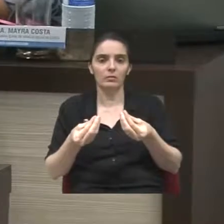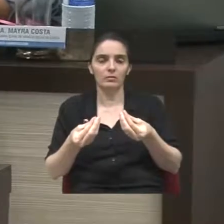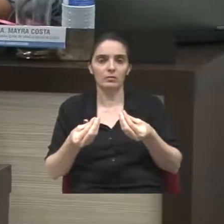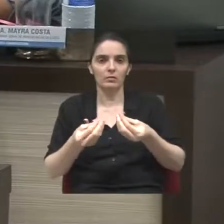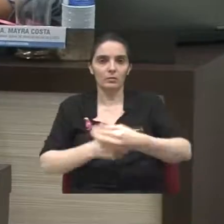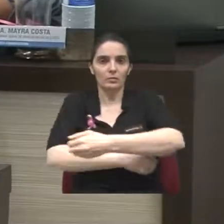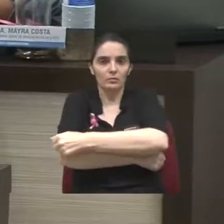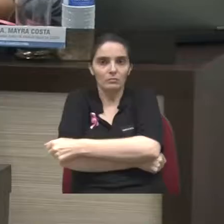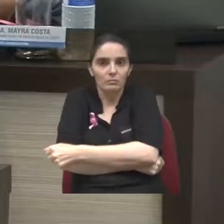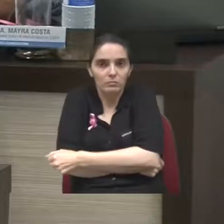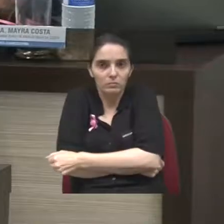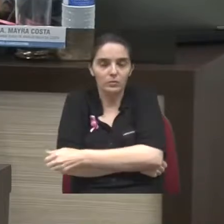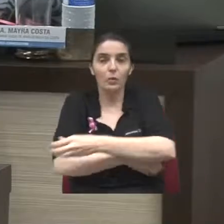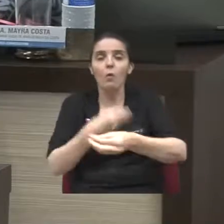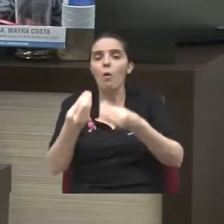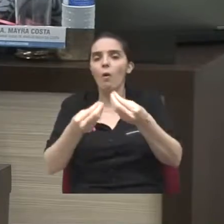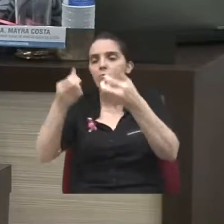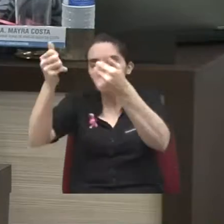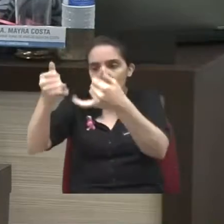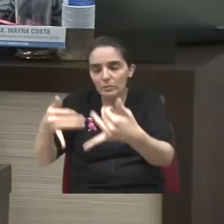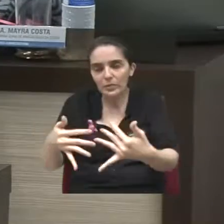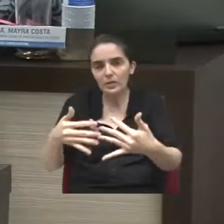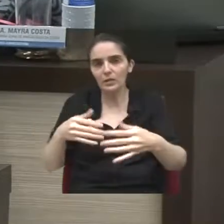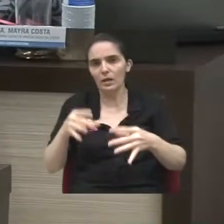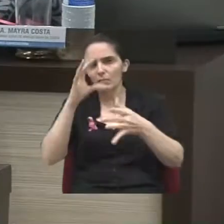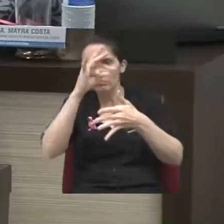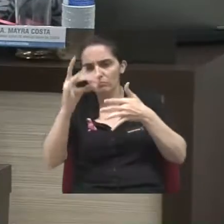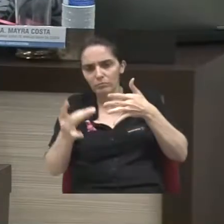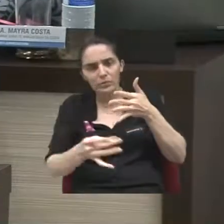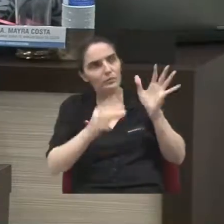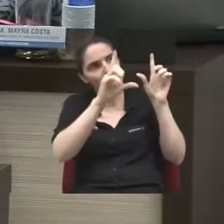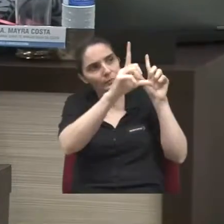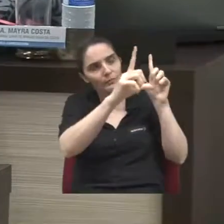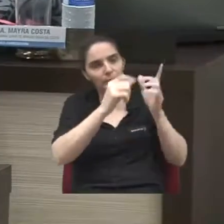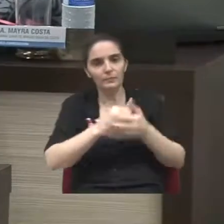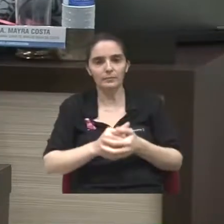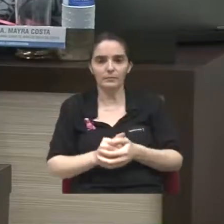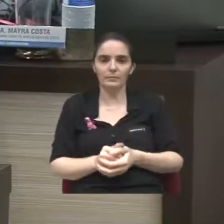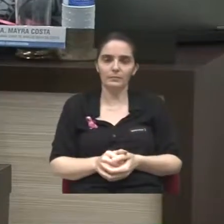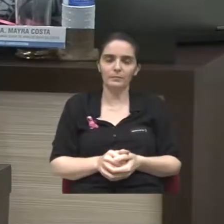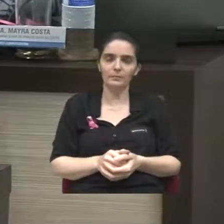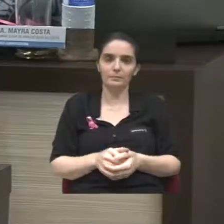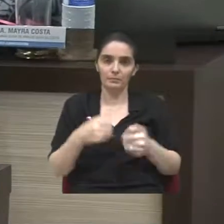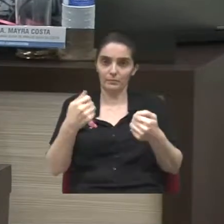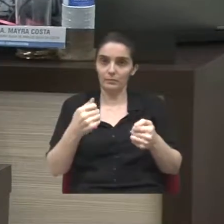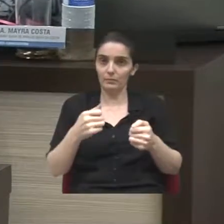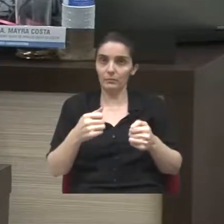Heimlich. Então, para os efeitos dessa lei, o cartaz deverá conter